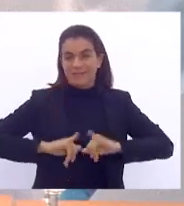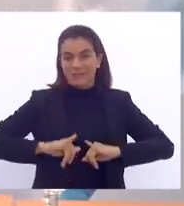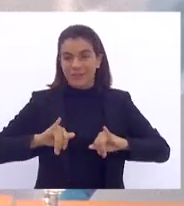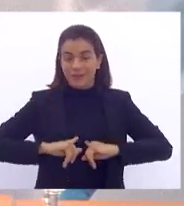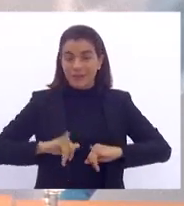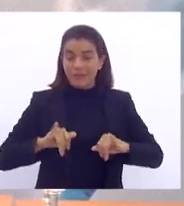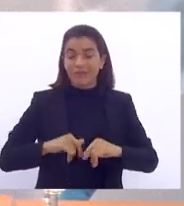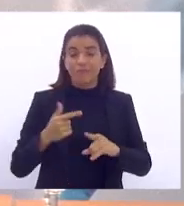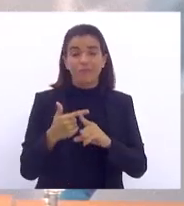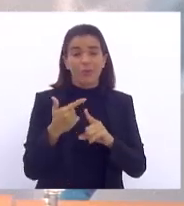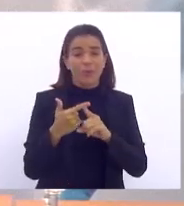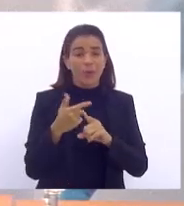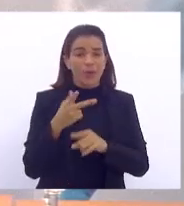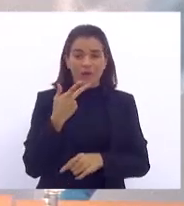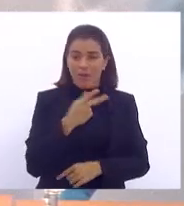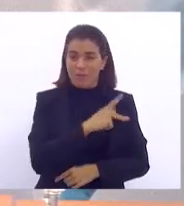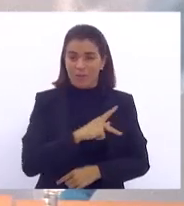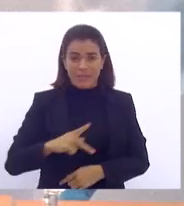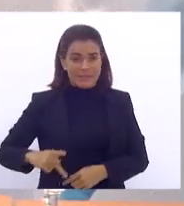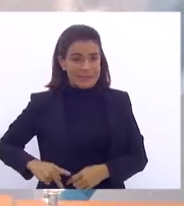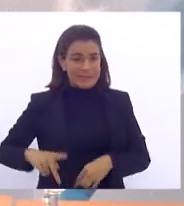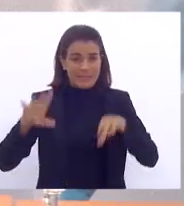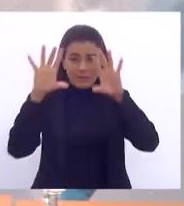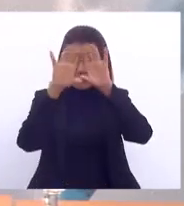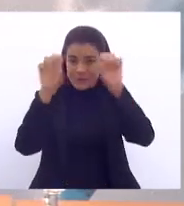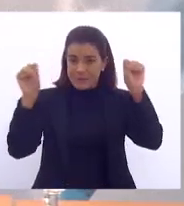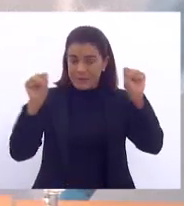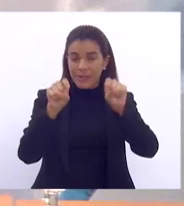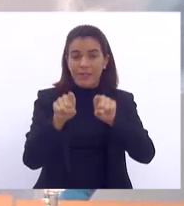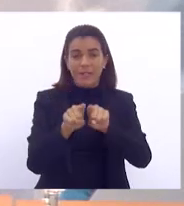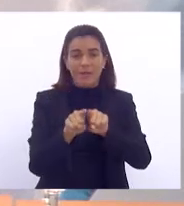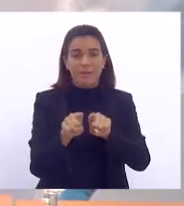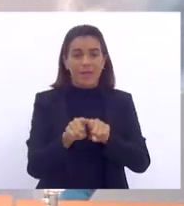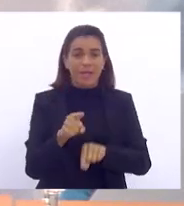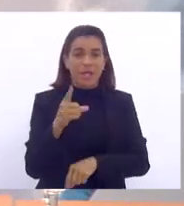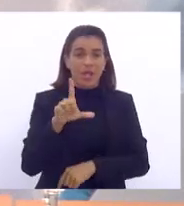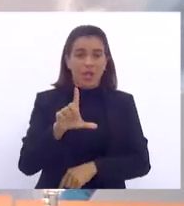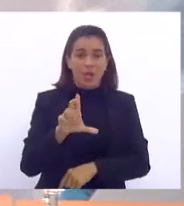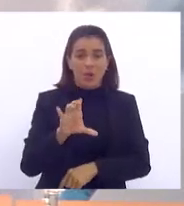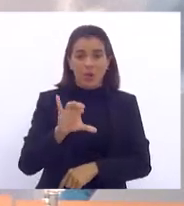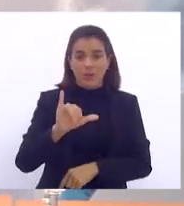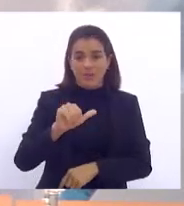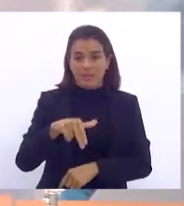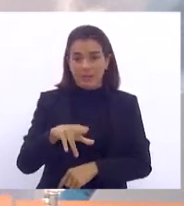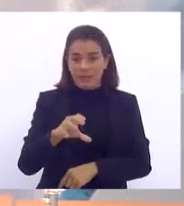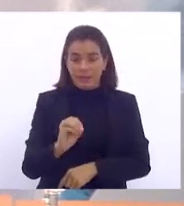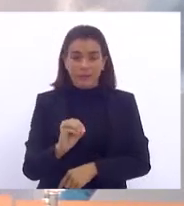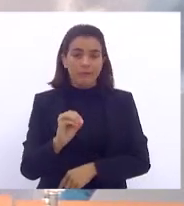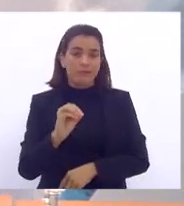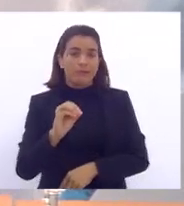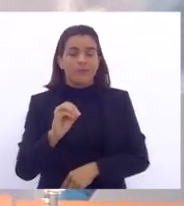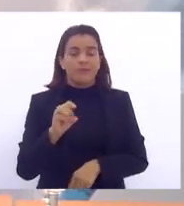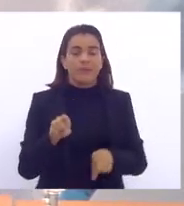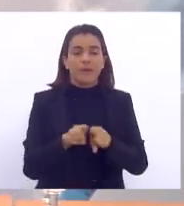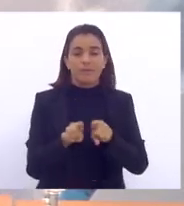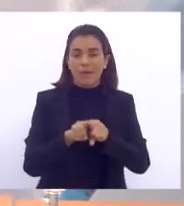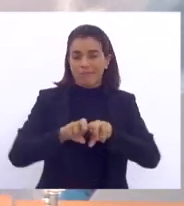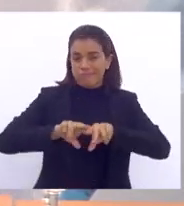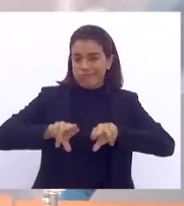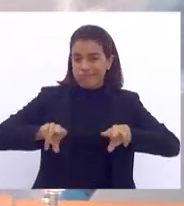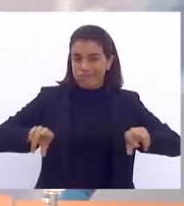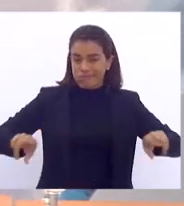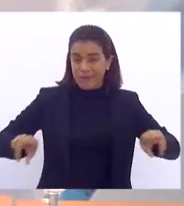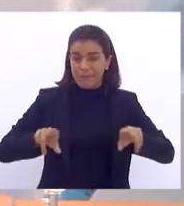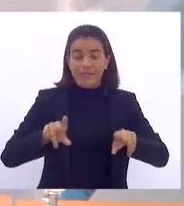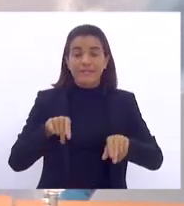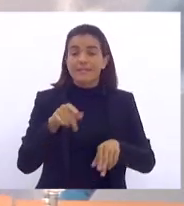fala pro presidente do TJ falo para Dr Luciano falo pro presidente do TCE falo para todo mundo eu uso sempre